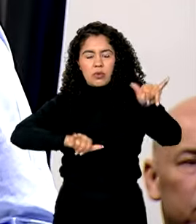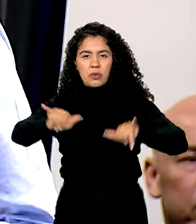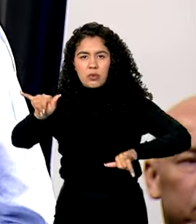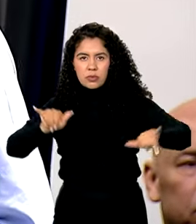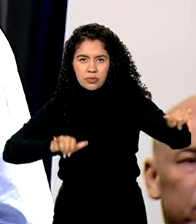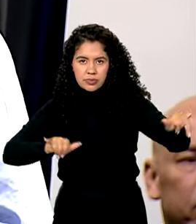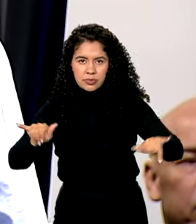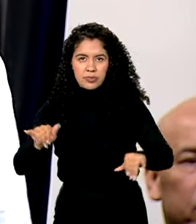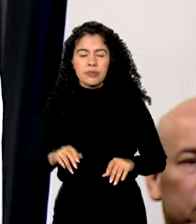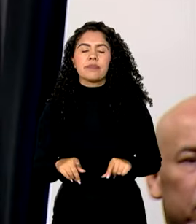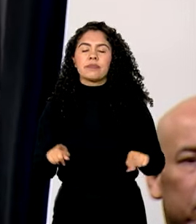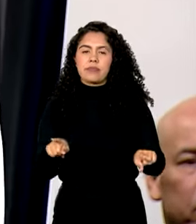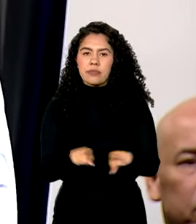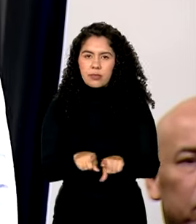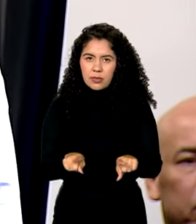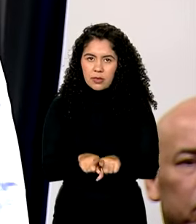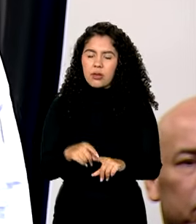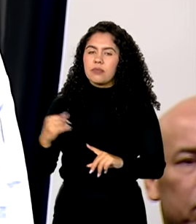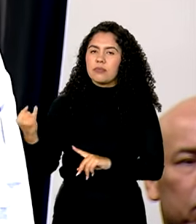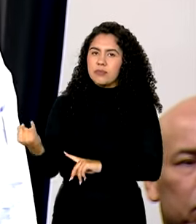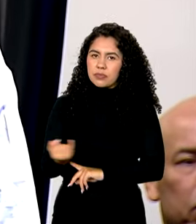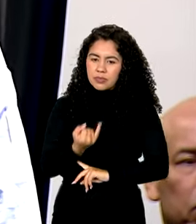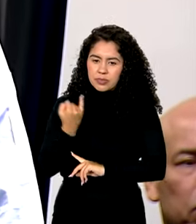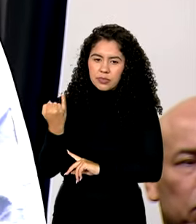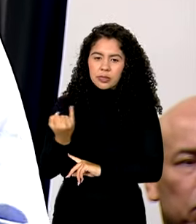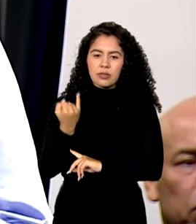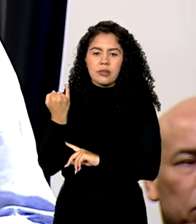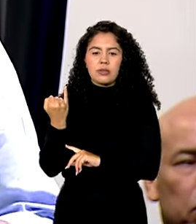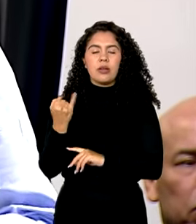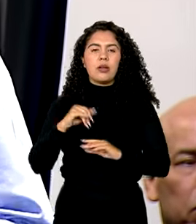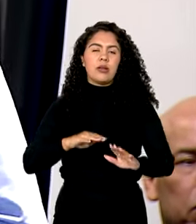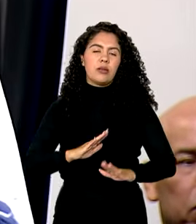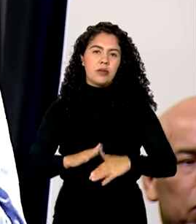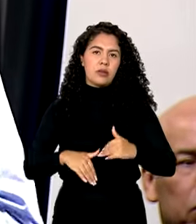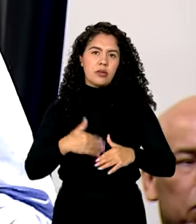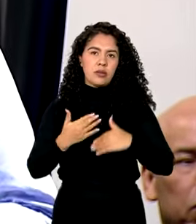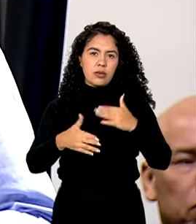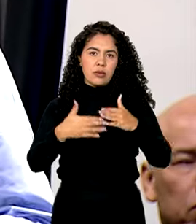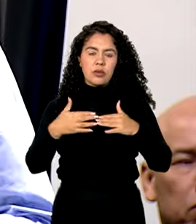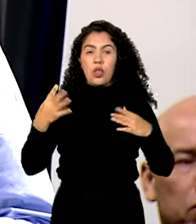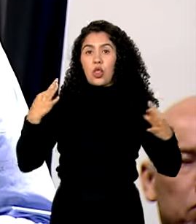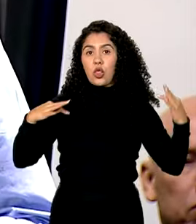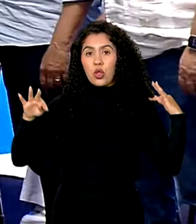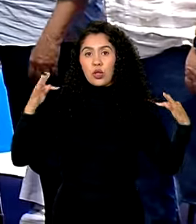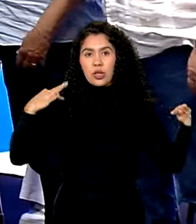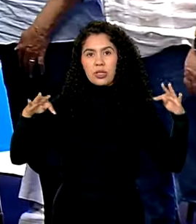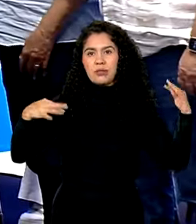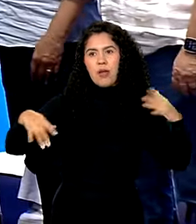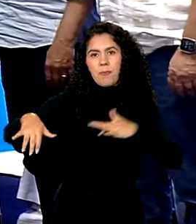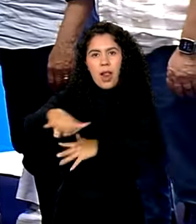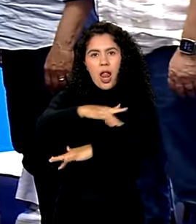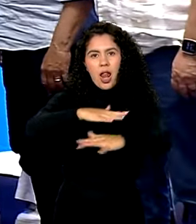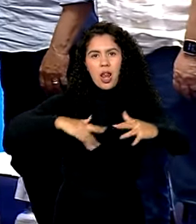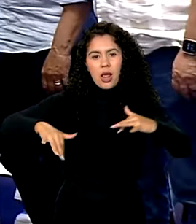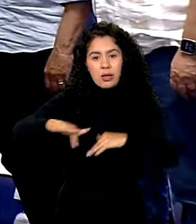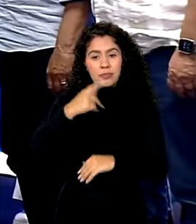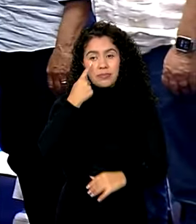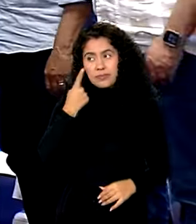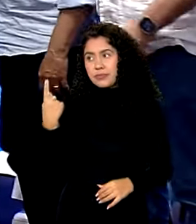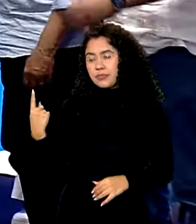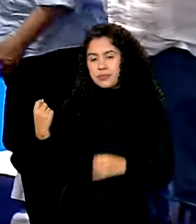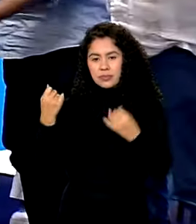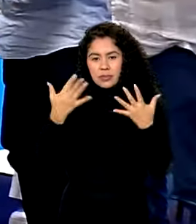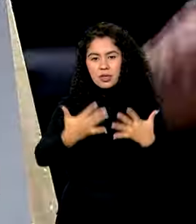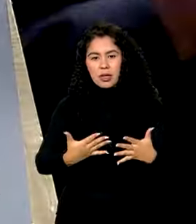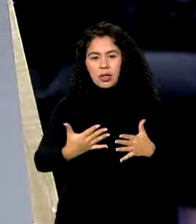do que isso, vai ser fundamental para o desenvolvimento turístico do estado. Além dos investimentos no